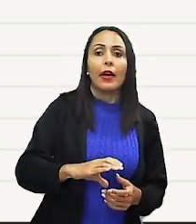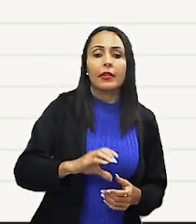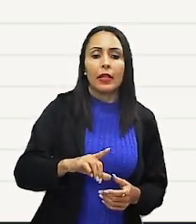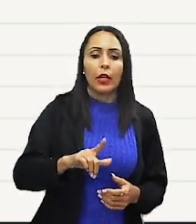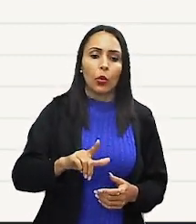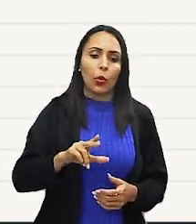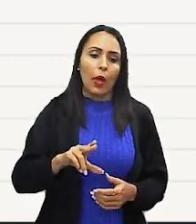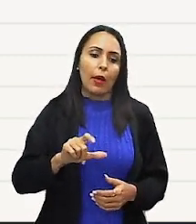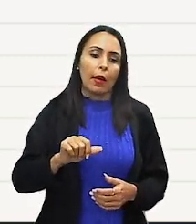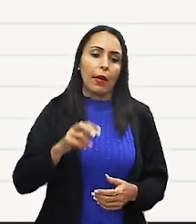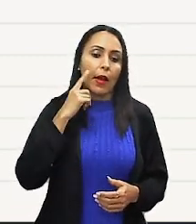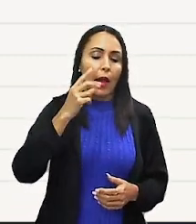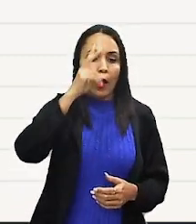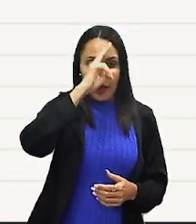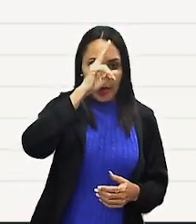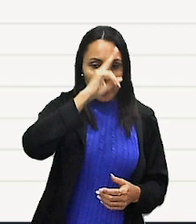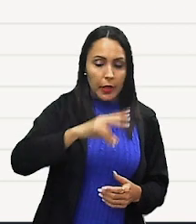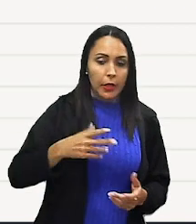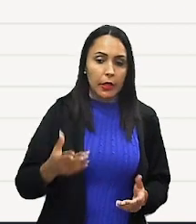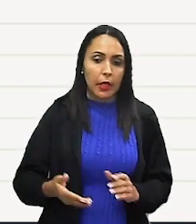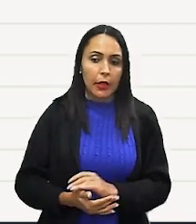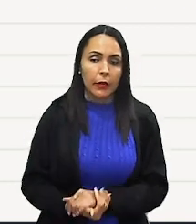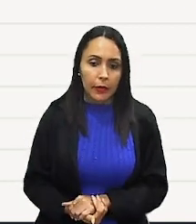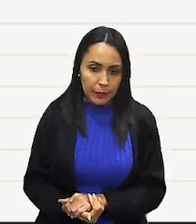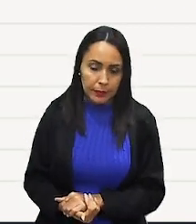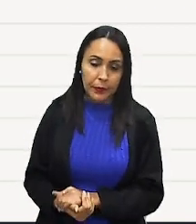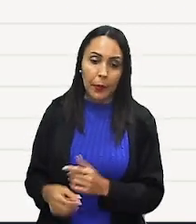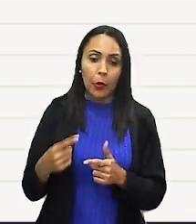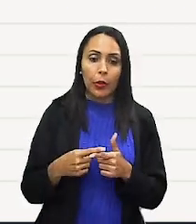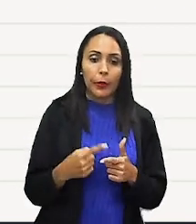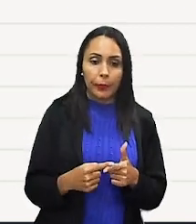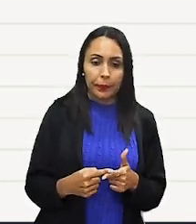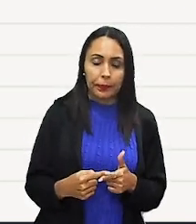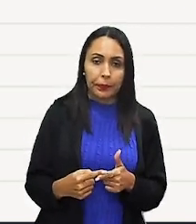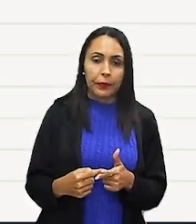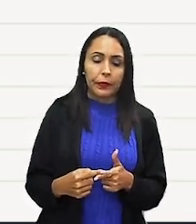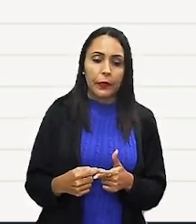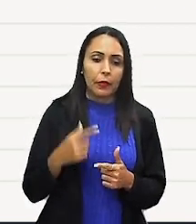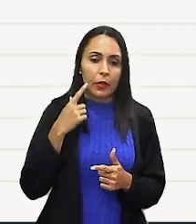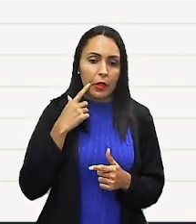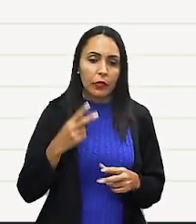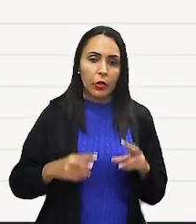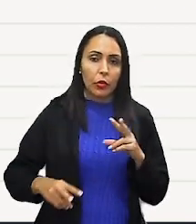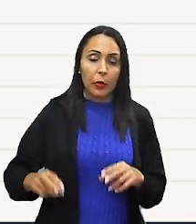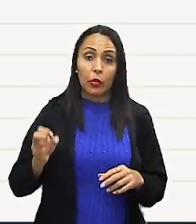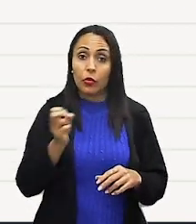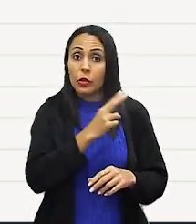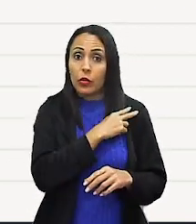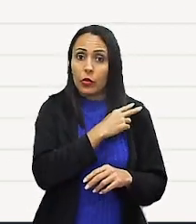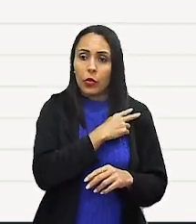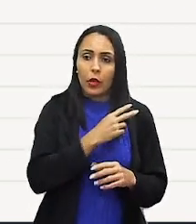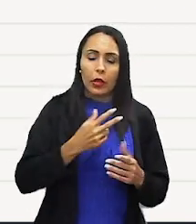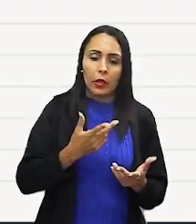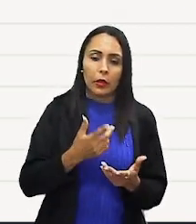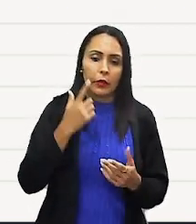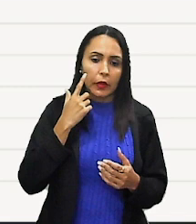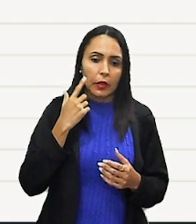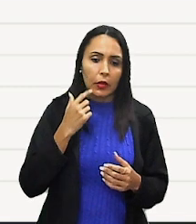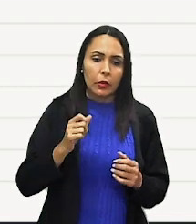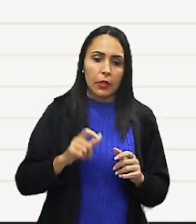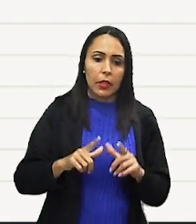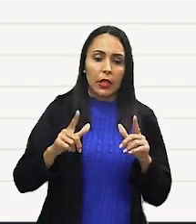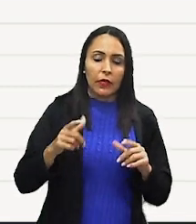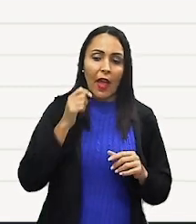acelular, lembre que o vírus ele vai ser acelular, porque assim, vocês viram comigo lá no segundo ano, esse prefixo A na biologia significa